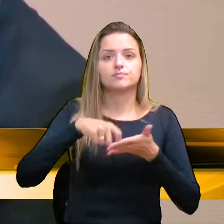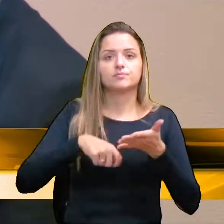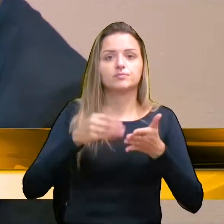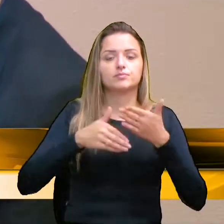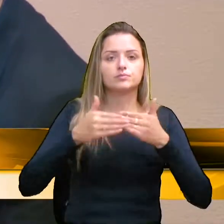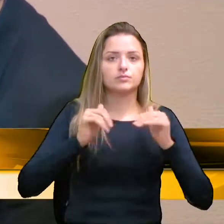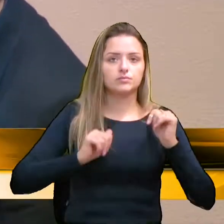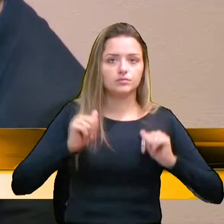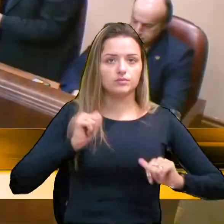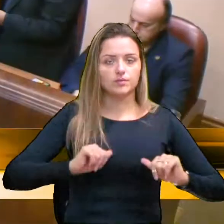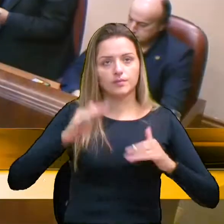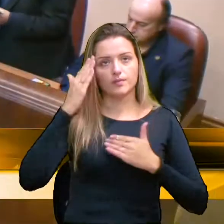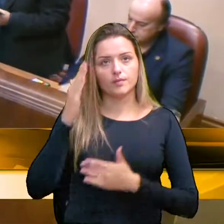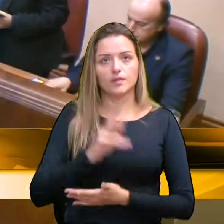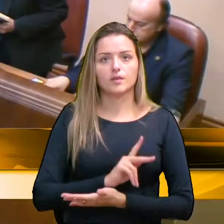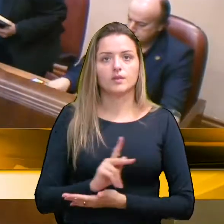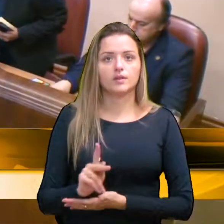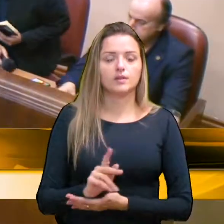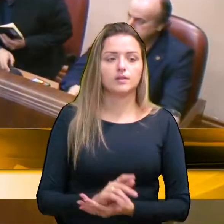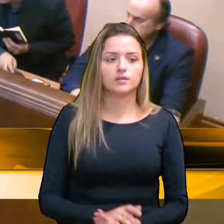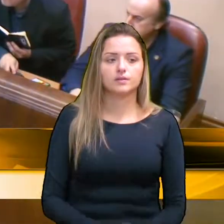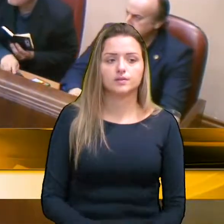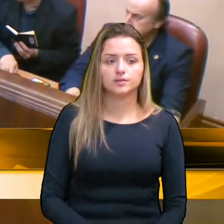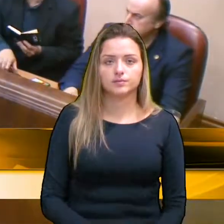escritores. Era isso, senhor presidente.